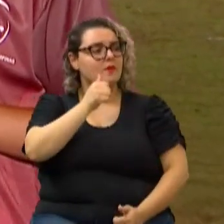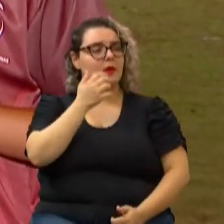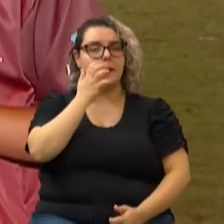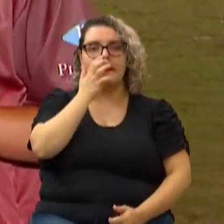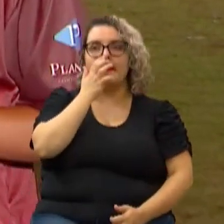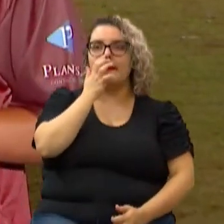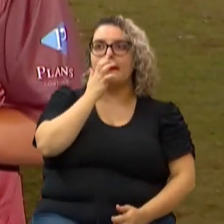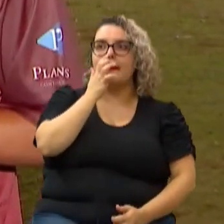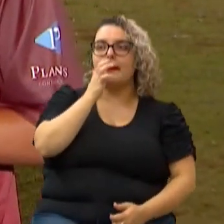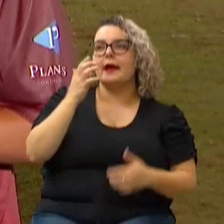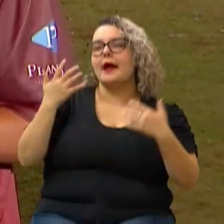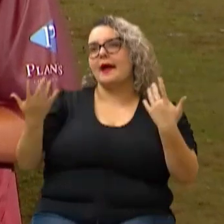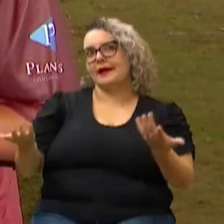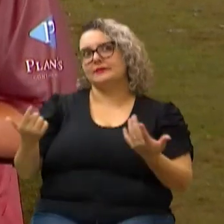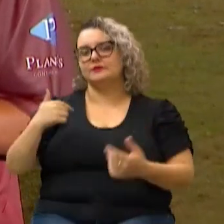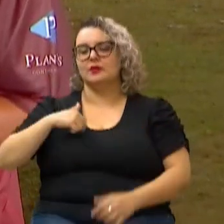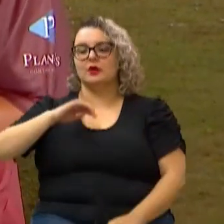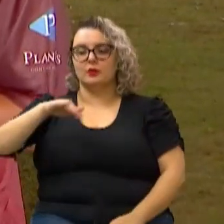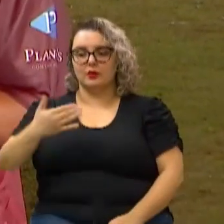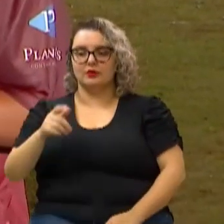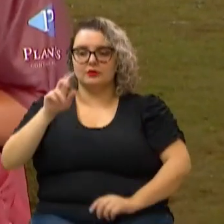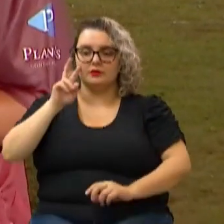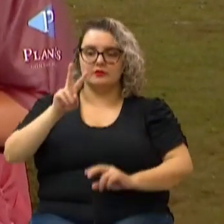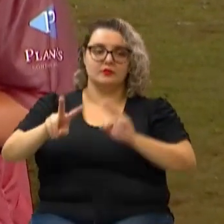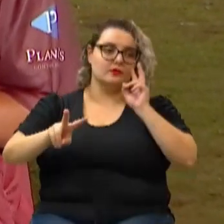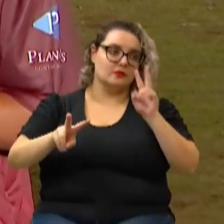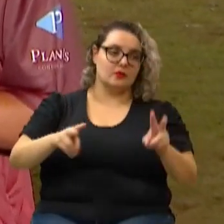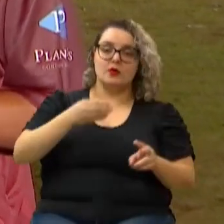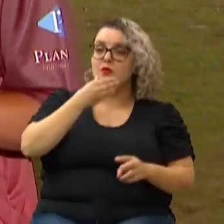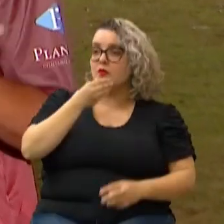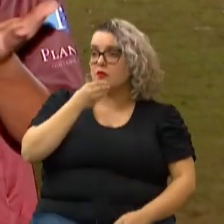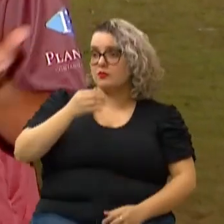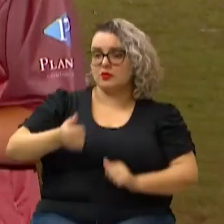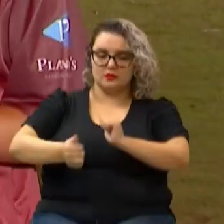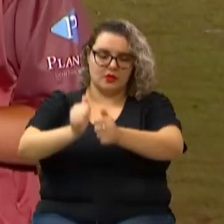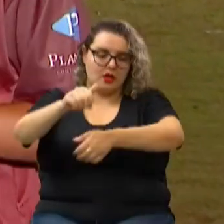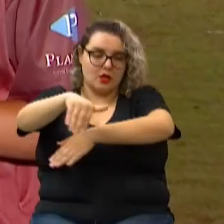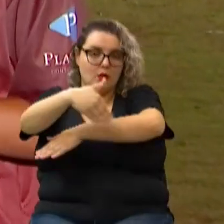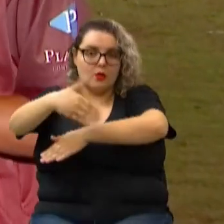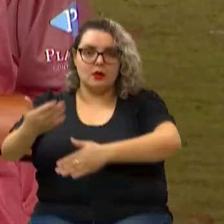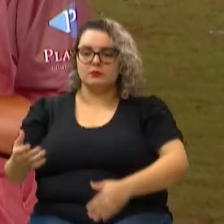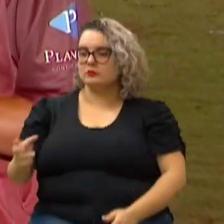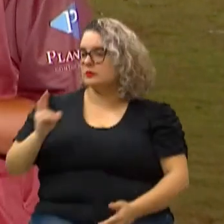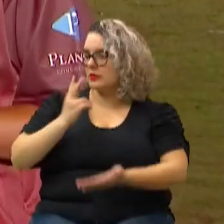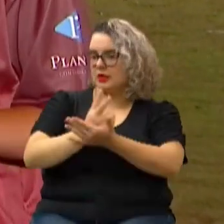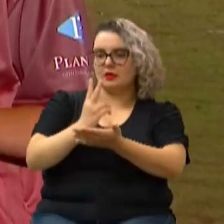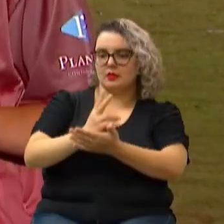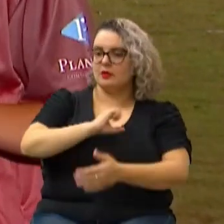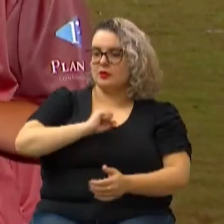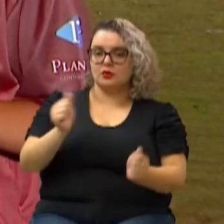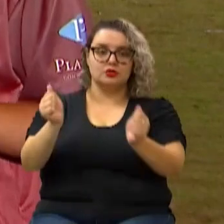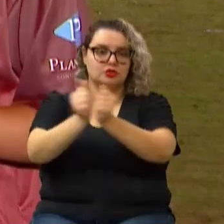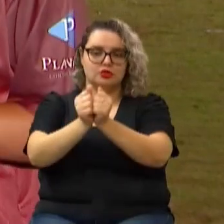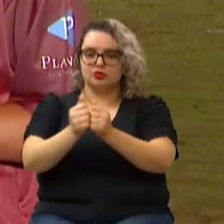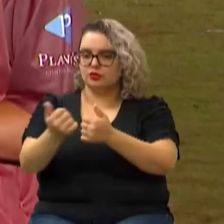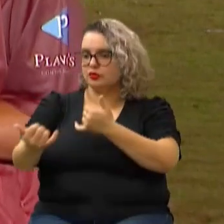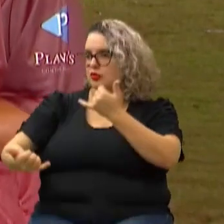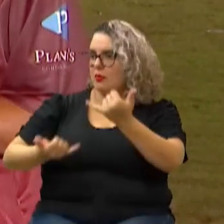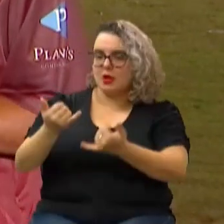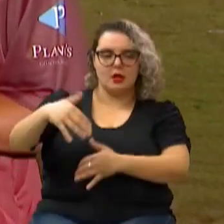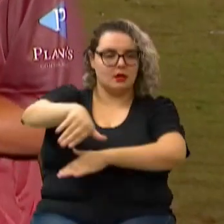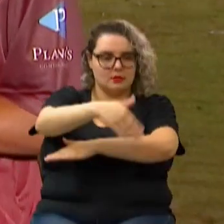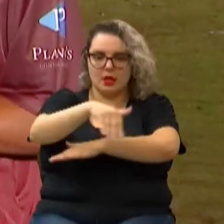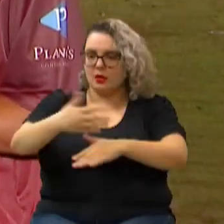feminino? Eu me interessei quando eu via o pessoal, os meninos jogando na rua, e eu sempre gostei, sempre joguei com